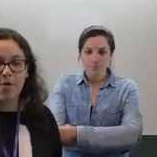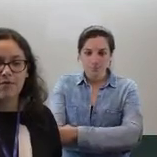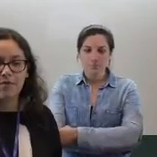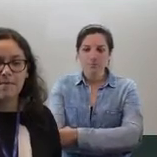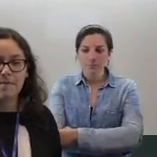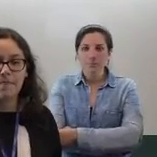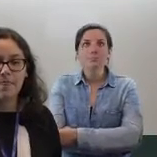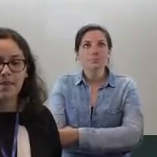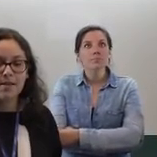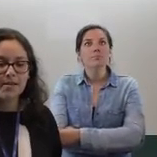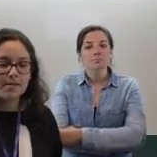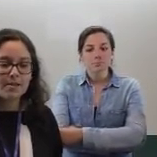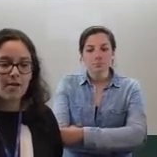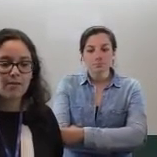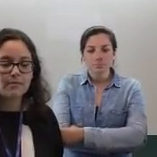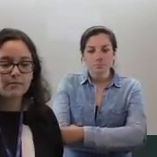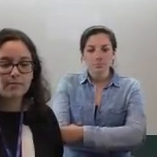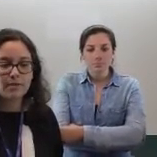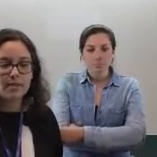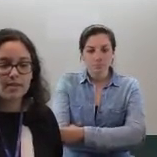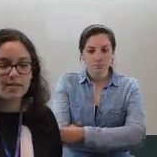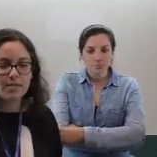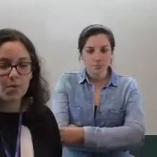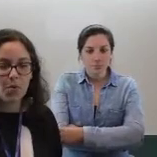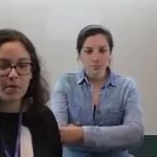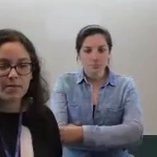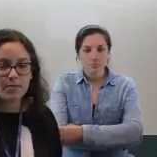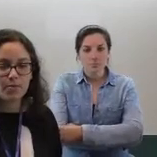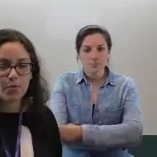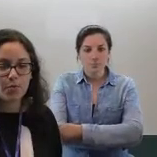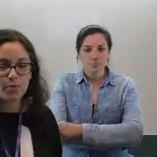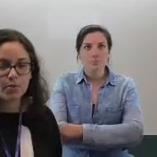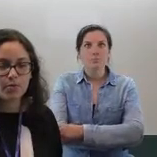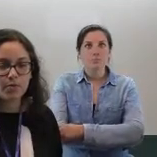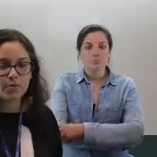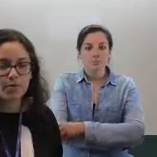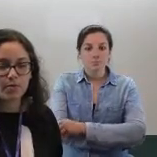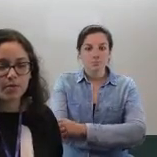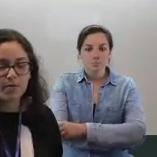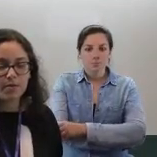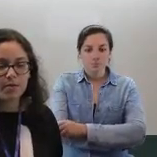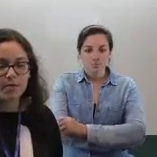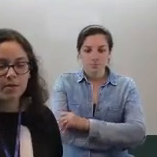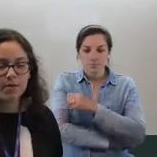aquisição nova. Ó, mostra as aquisições dos cursos.